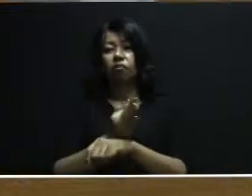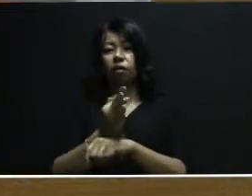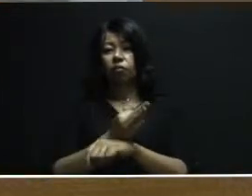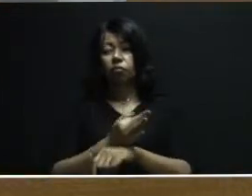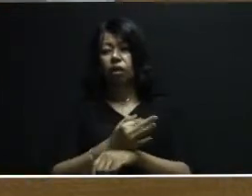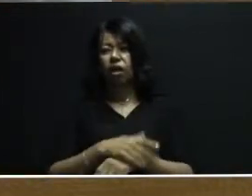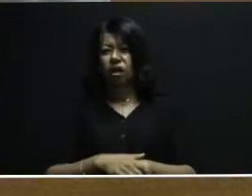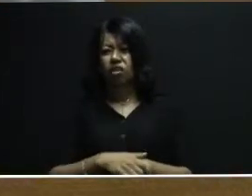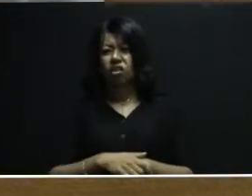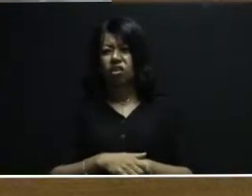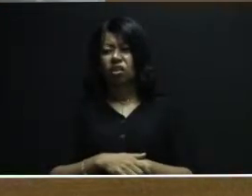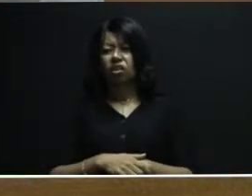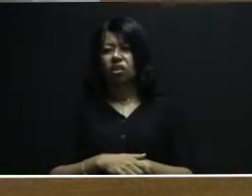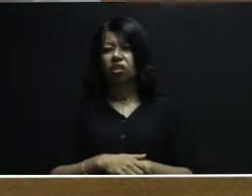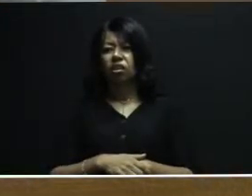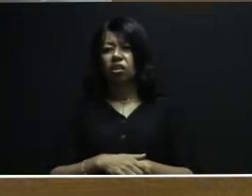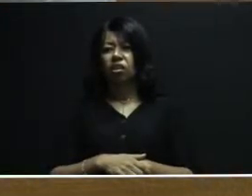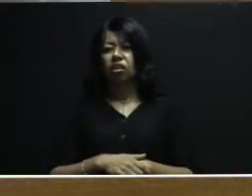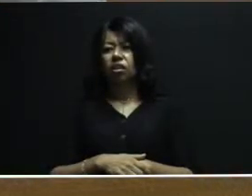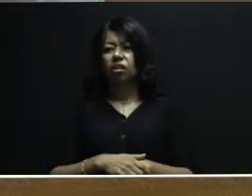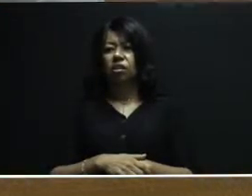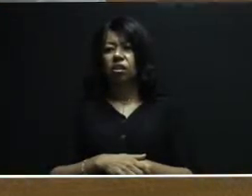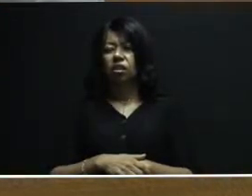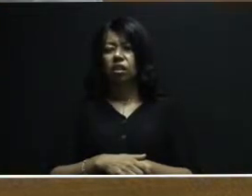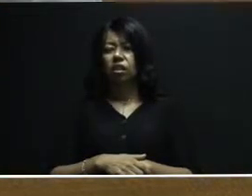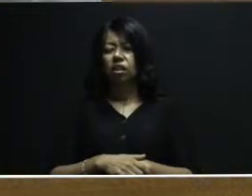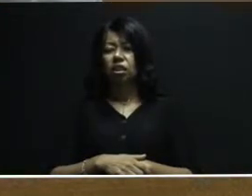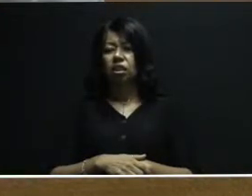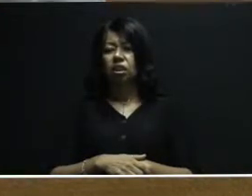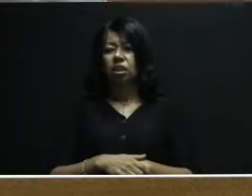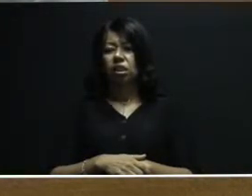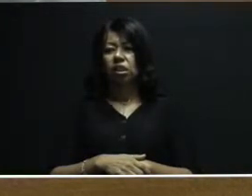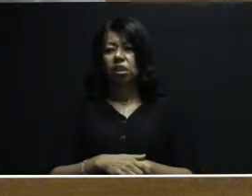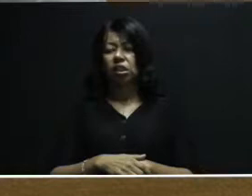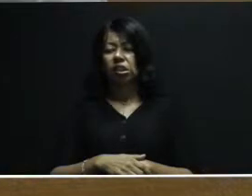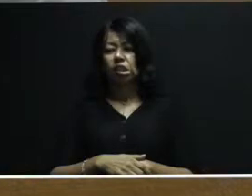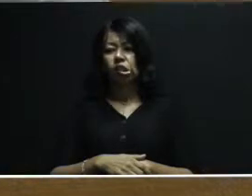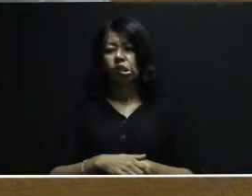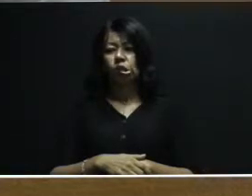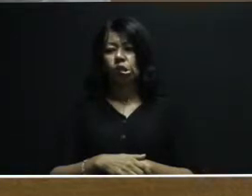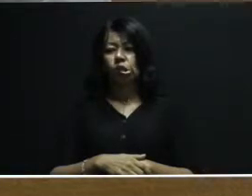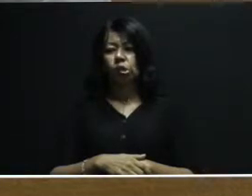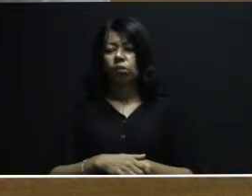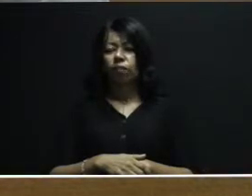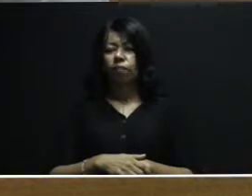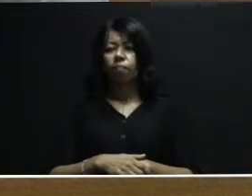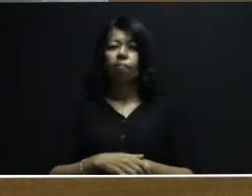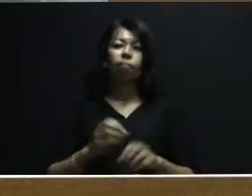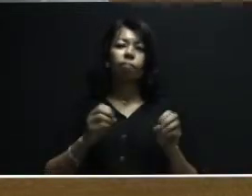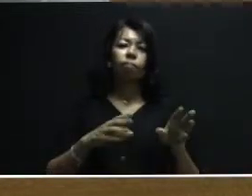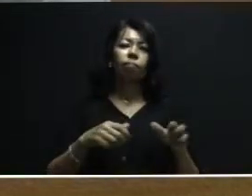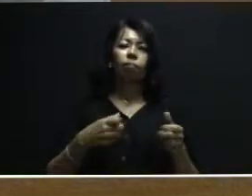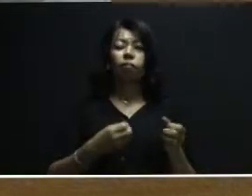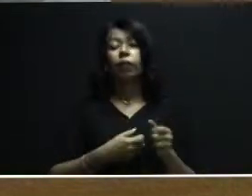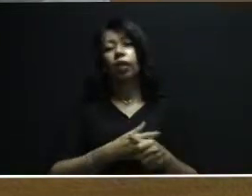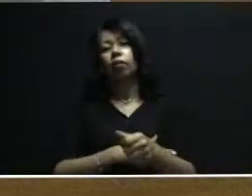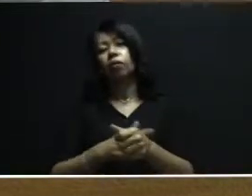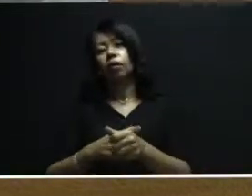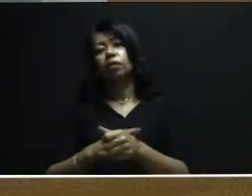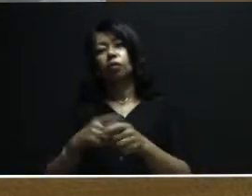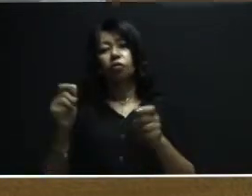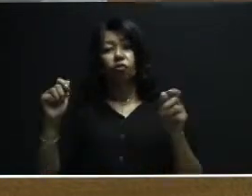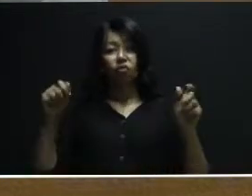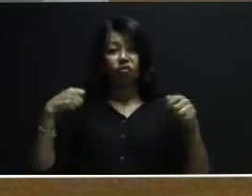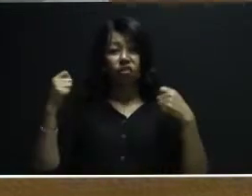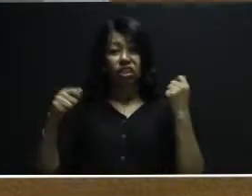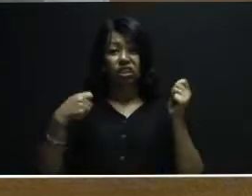Marcelo, o qual o pai dele foi um dos expoentes da educação física e do desporto no